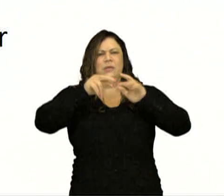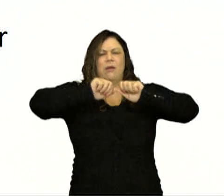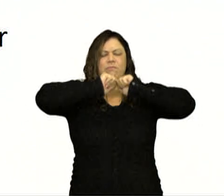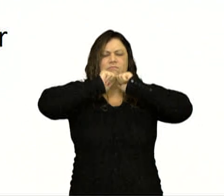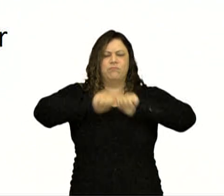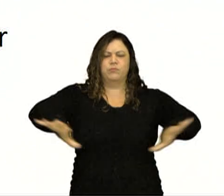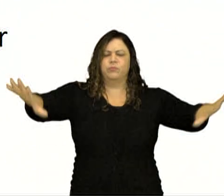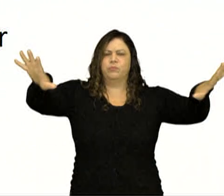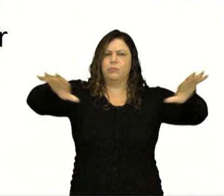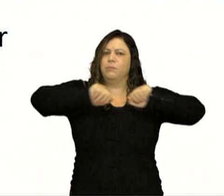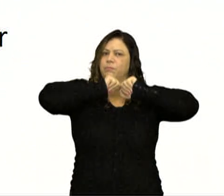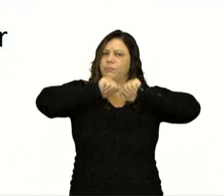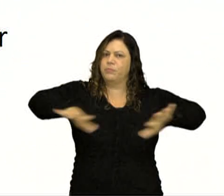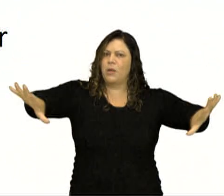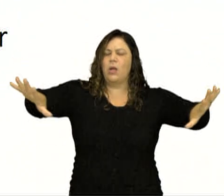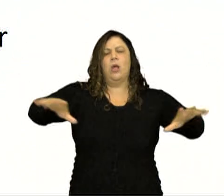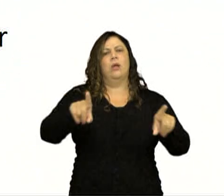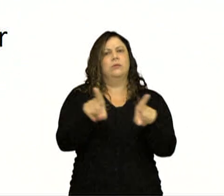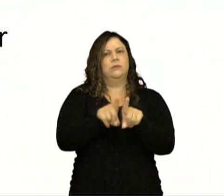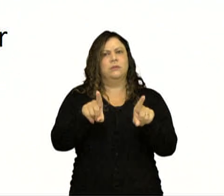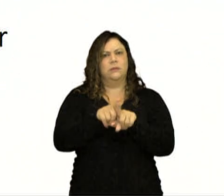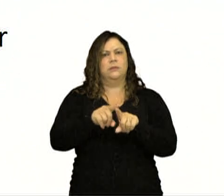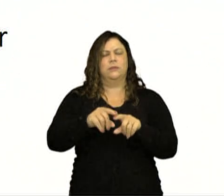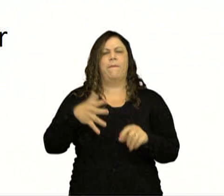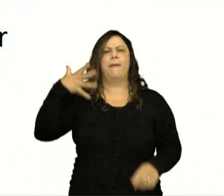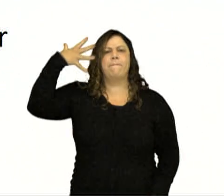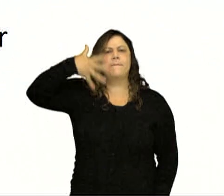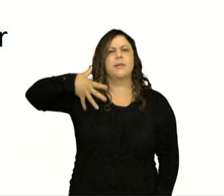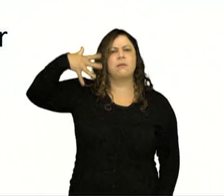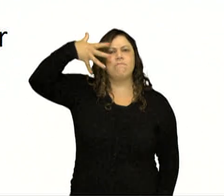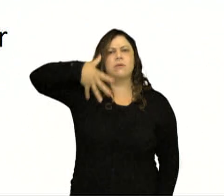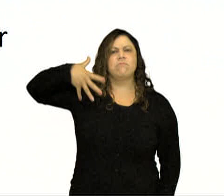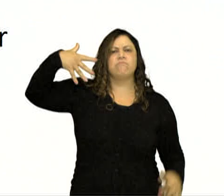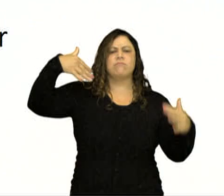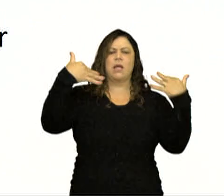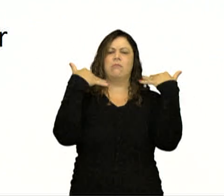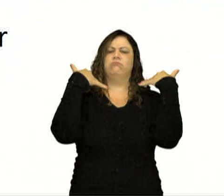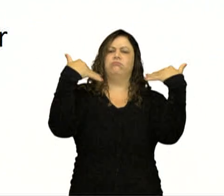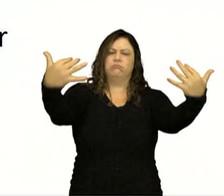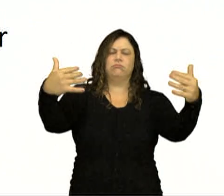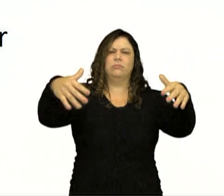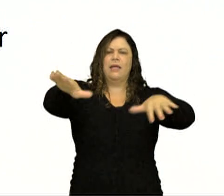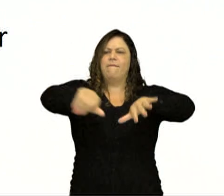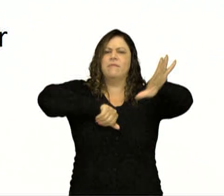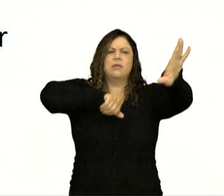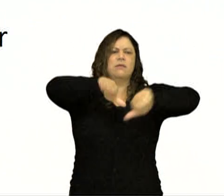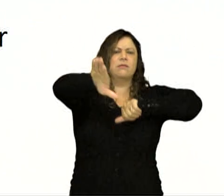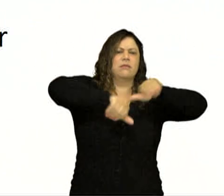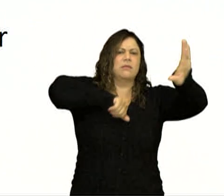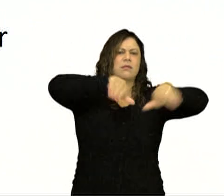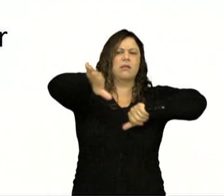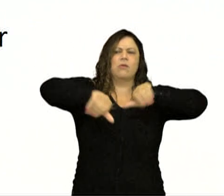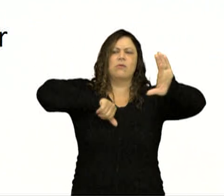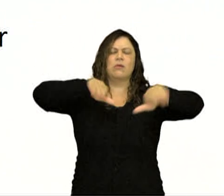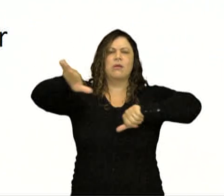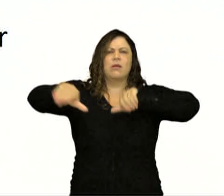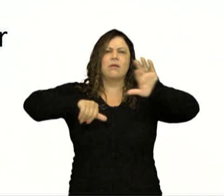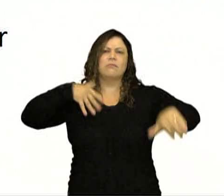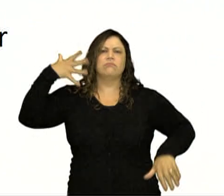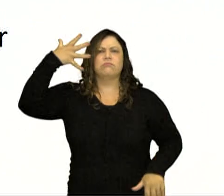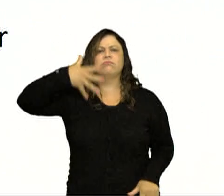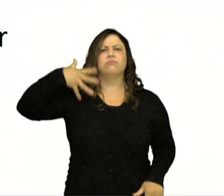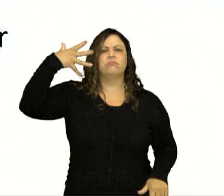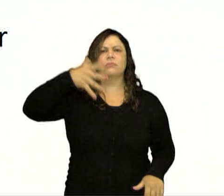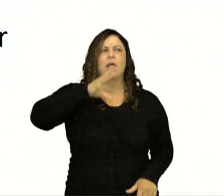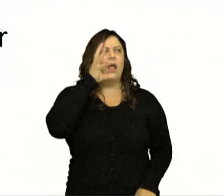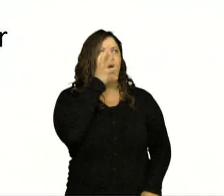fazia grandes roteiros de comício público, chamando a população para vir participar de seus comícios, o qual ele era